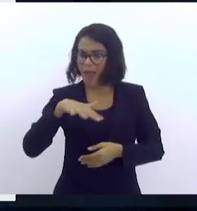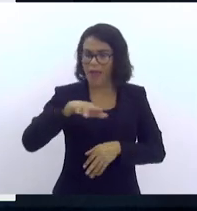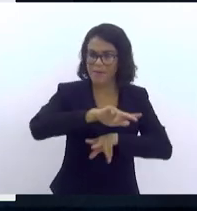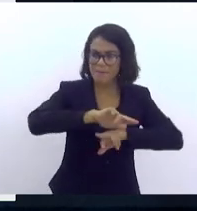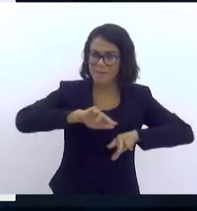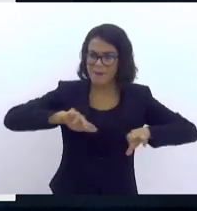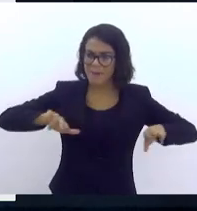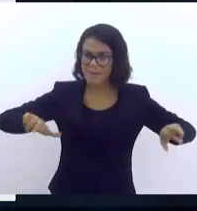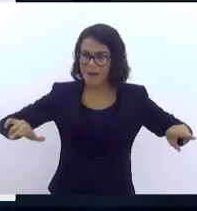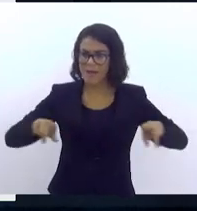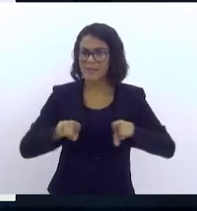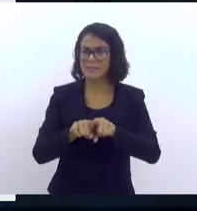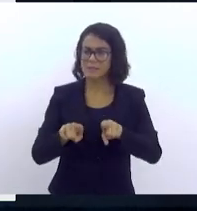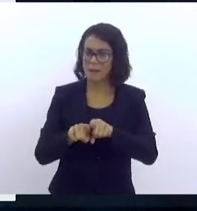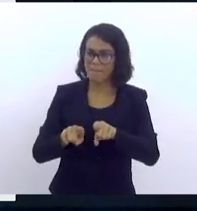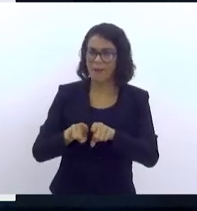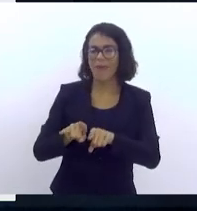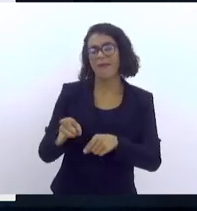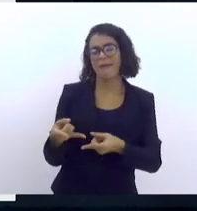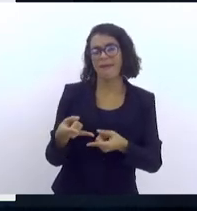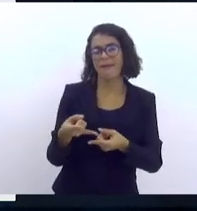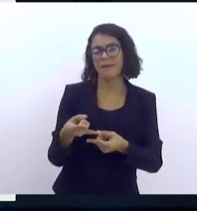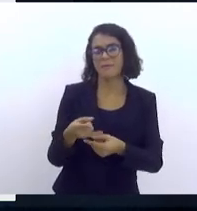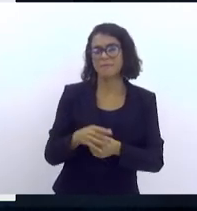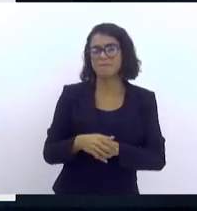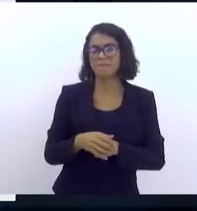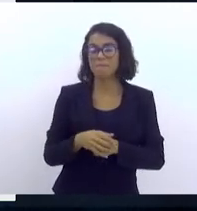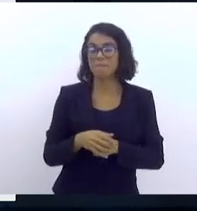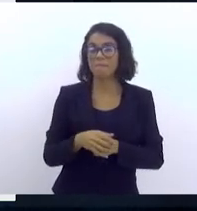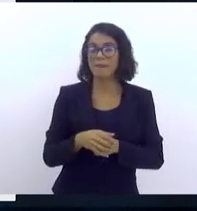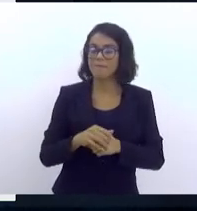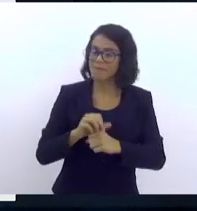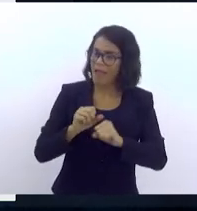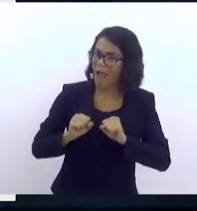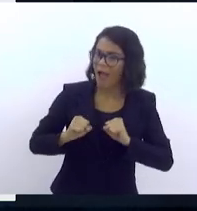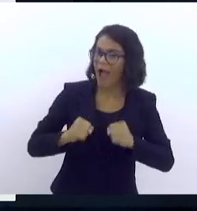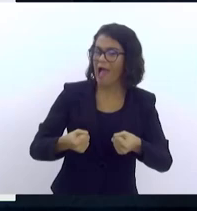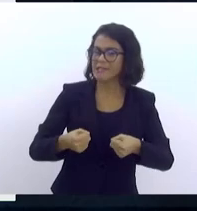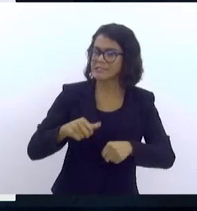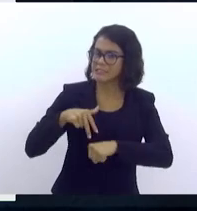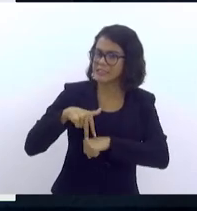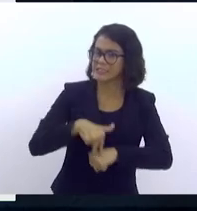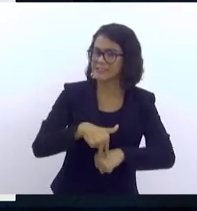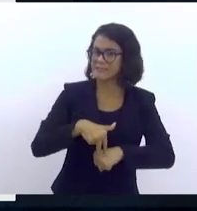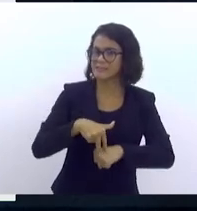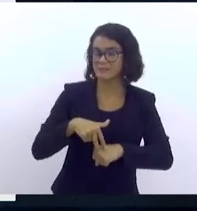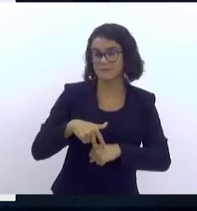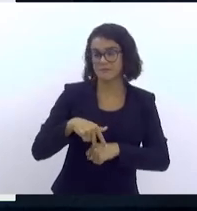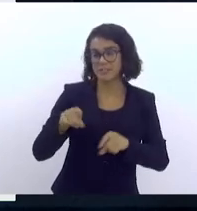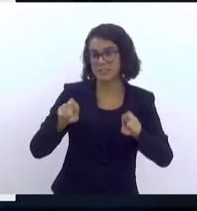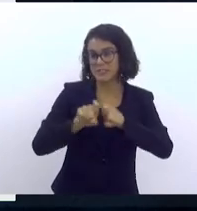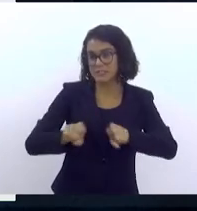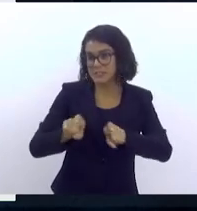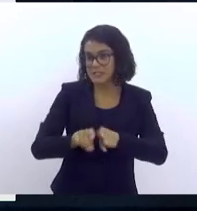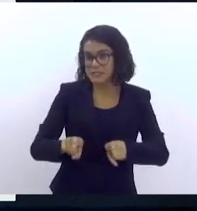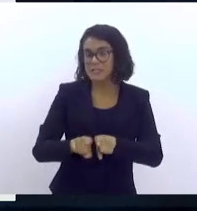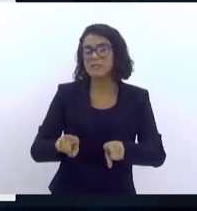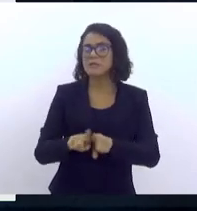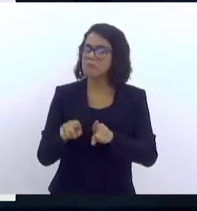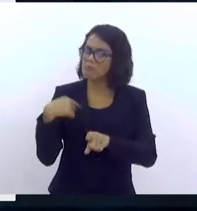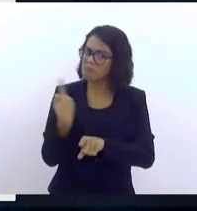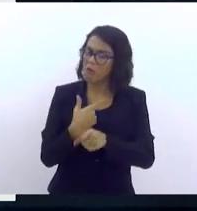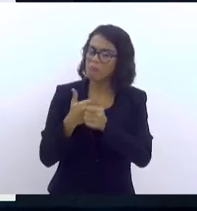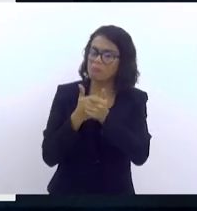Cyber ativistas também a gente participou desse grupo de trabalho vem acompanhando